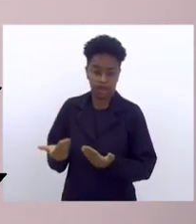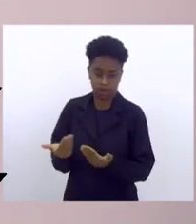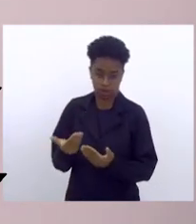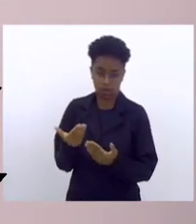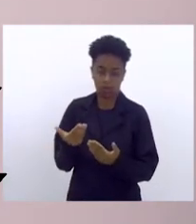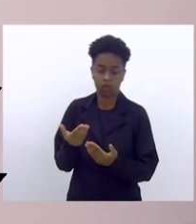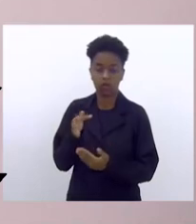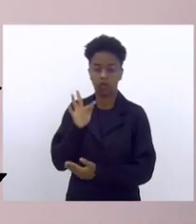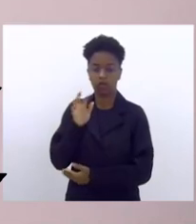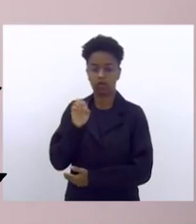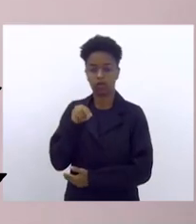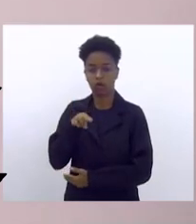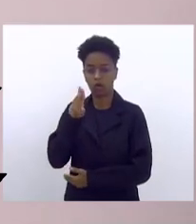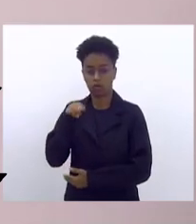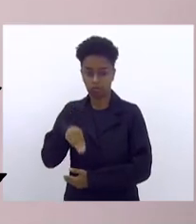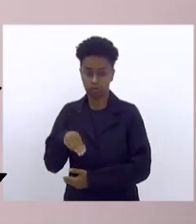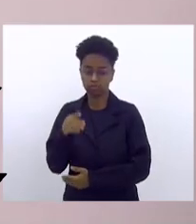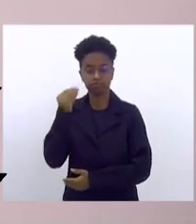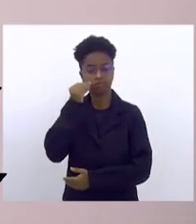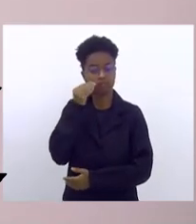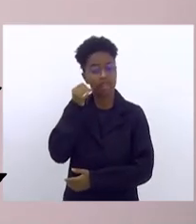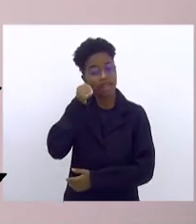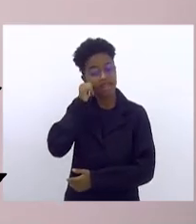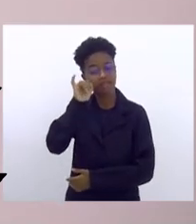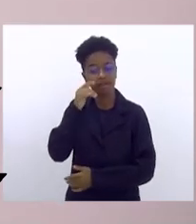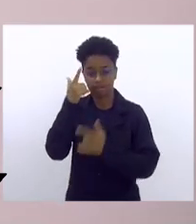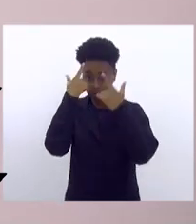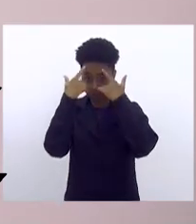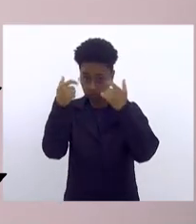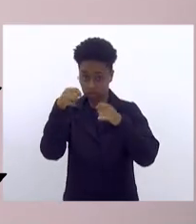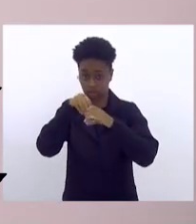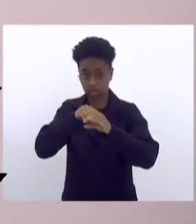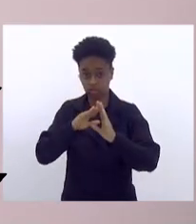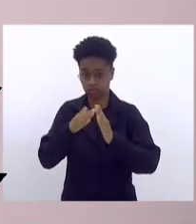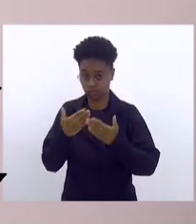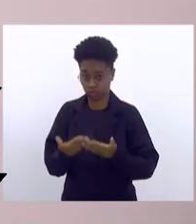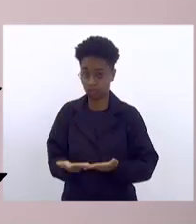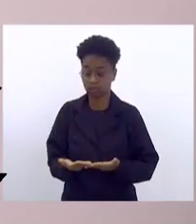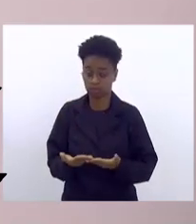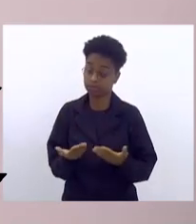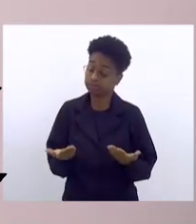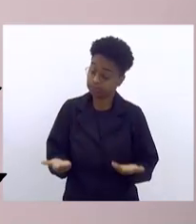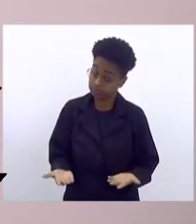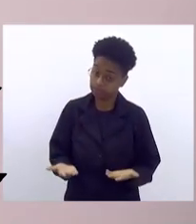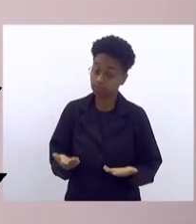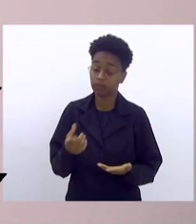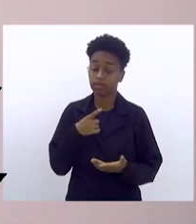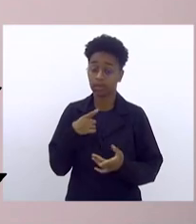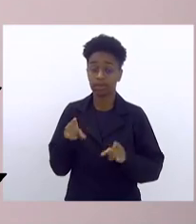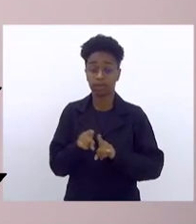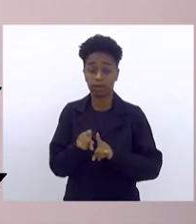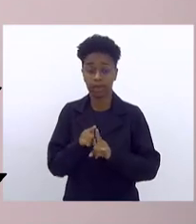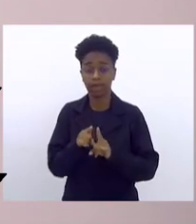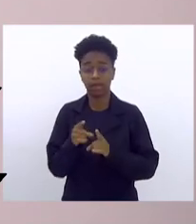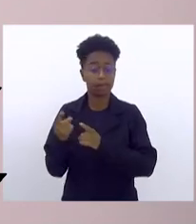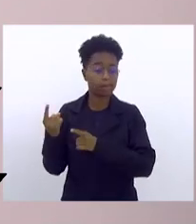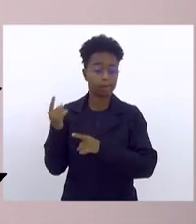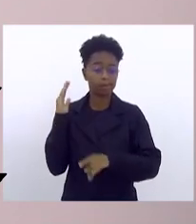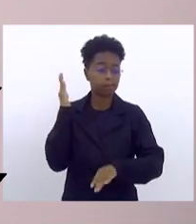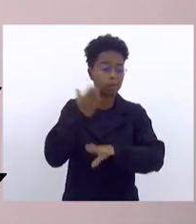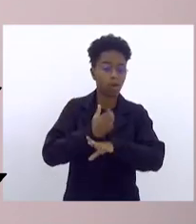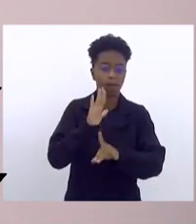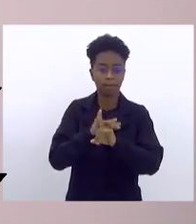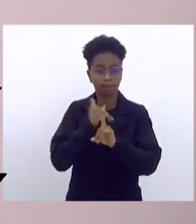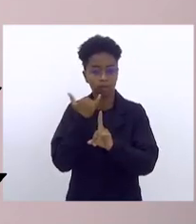fórum de prevenção da violência na escola no município incluindo o enfrentamento ao bullying a mediação de